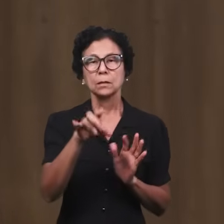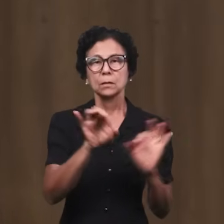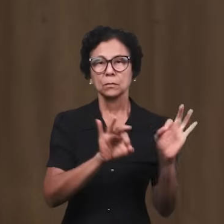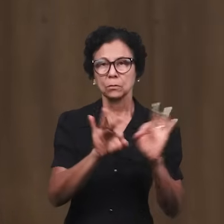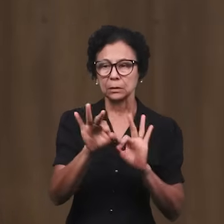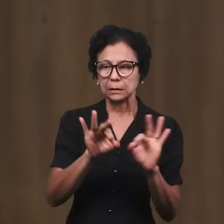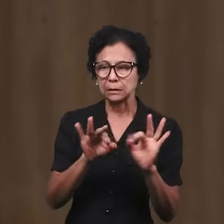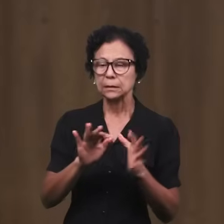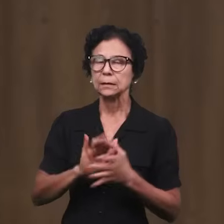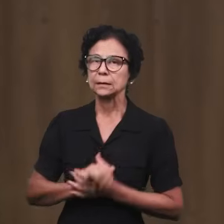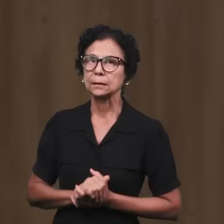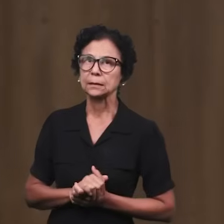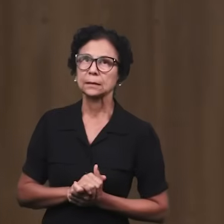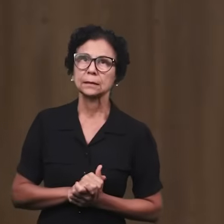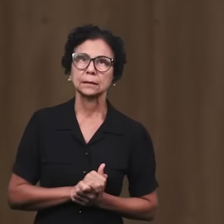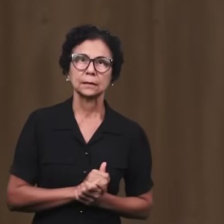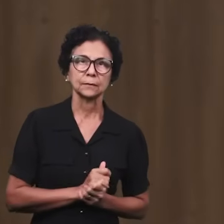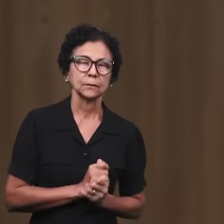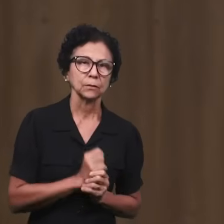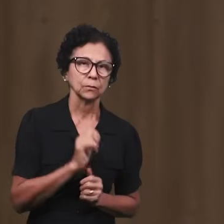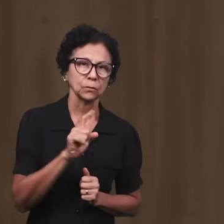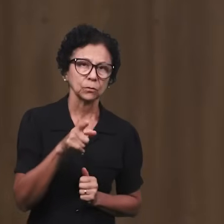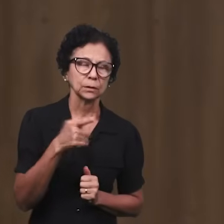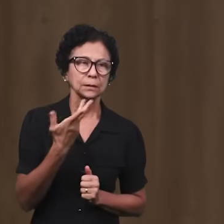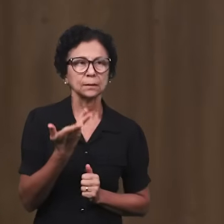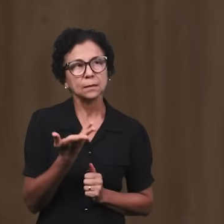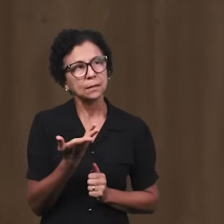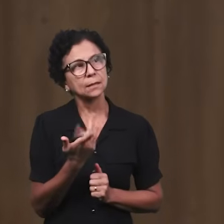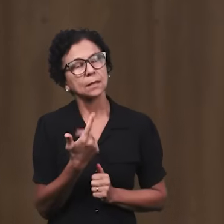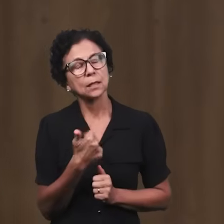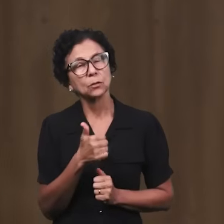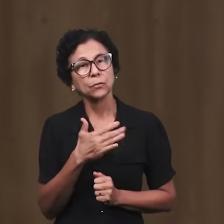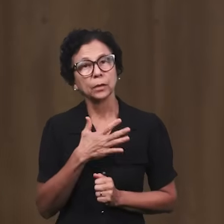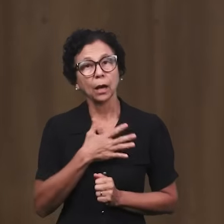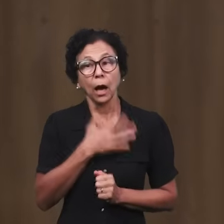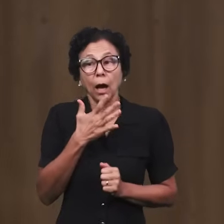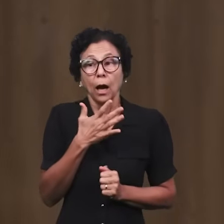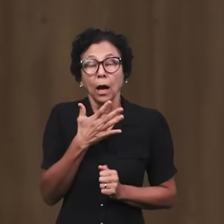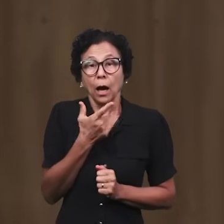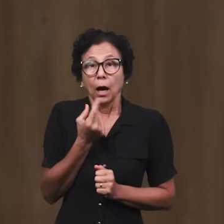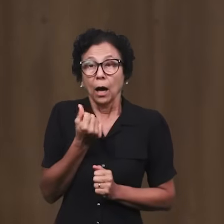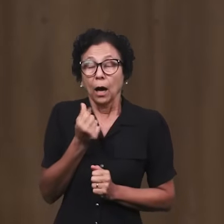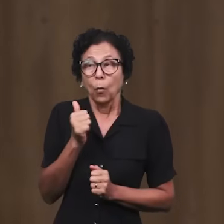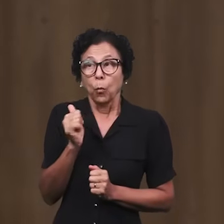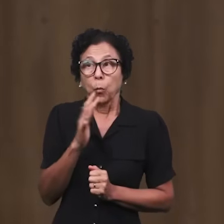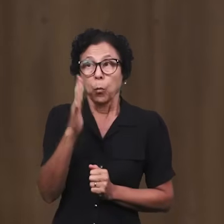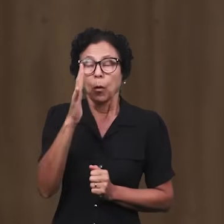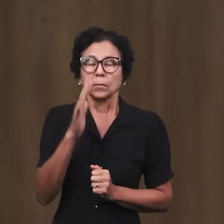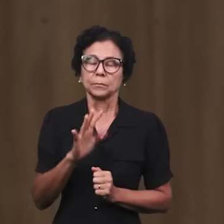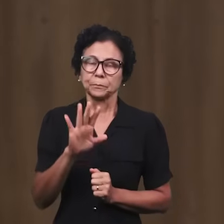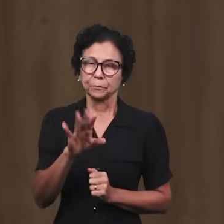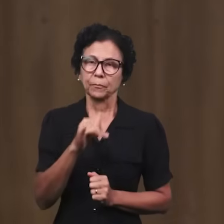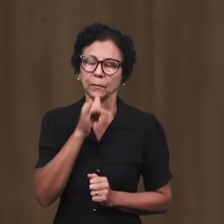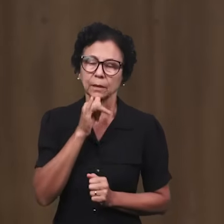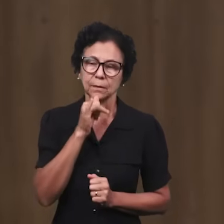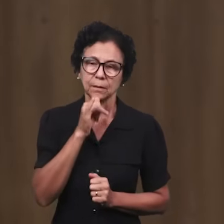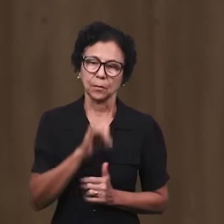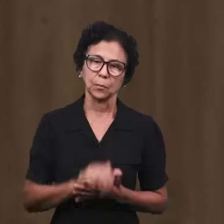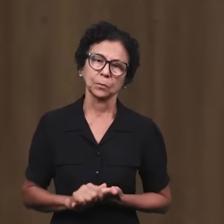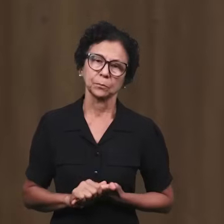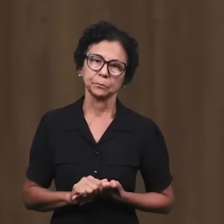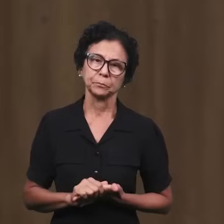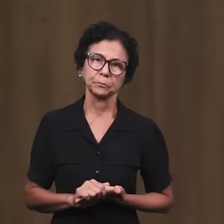aquele processo ele fica, vamos usar uma expressão mais leve, você não vai tomar sustos com o procedimento. Vamos dar um exemplo